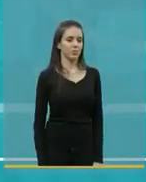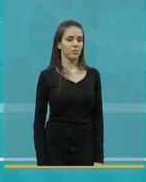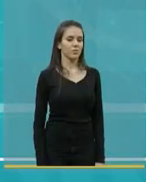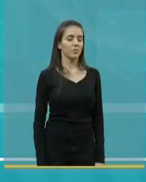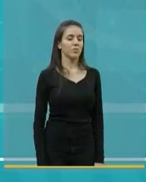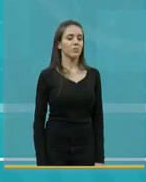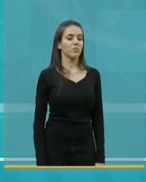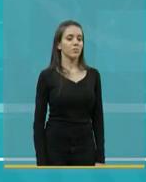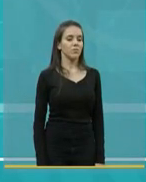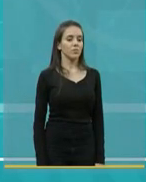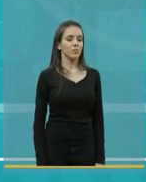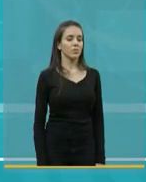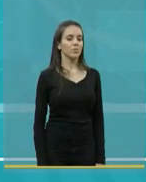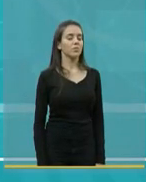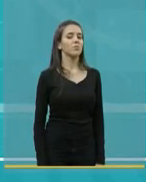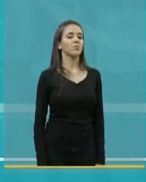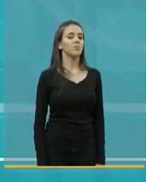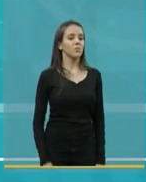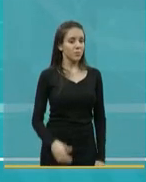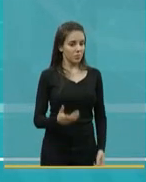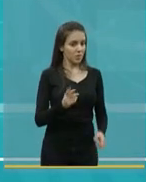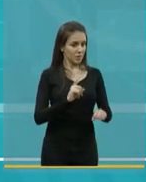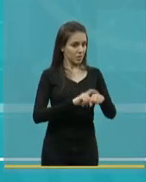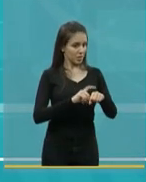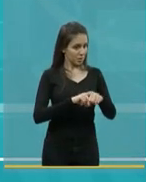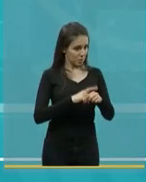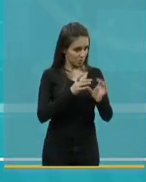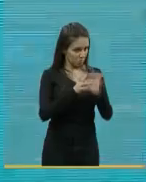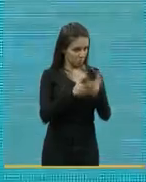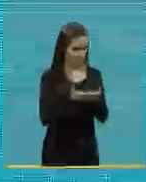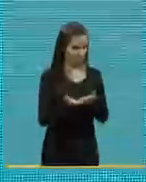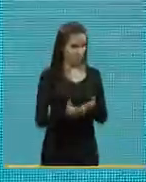o senhor ainda tem tempo